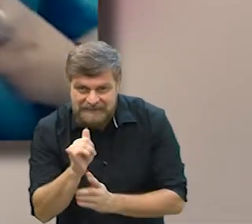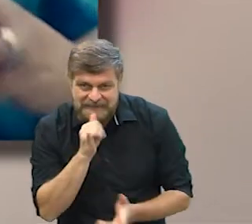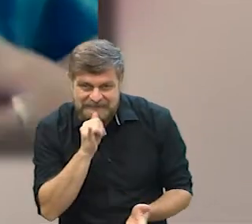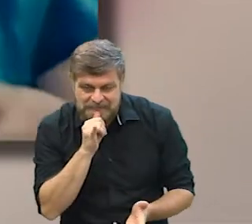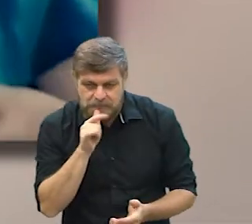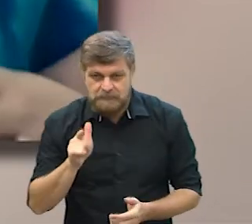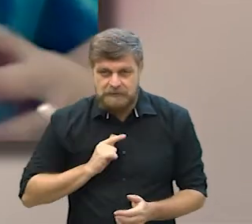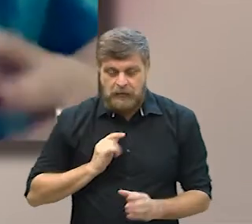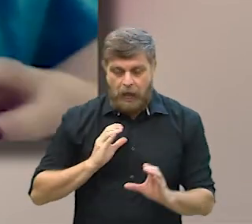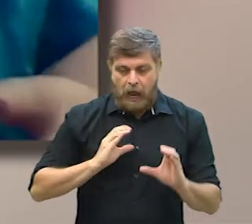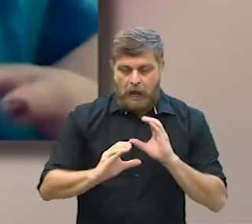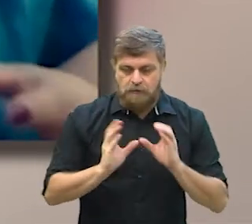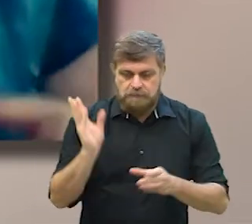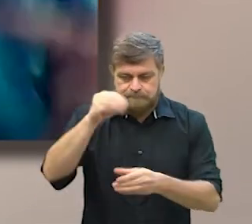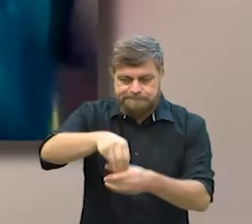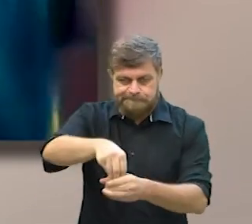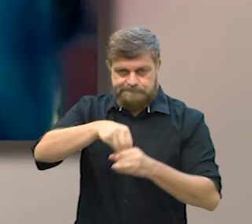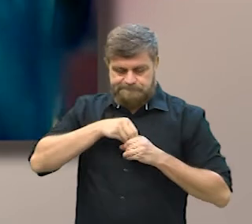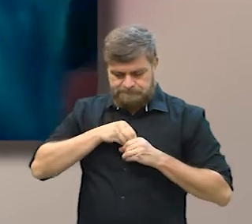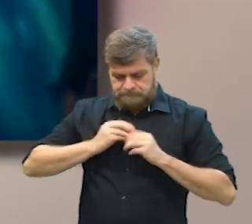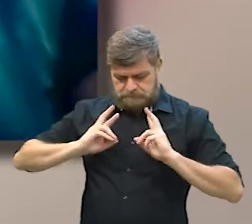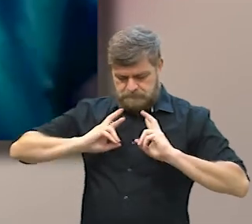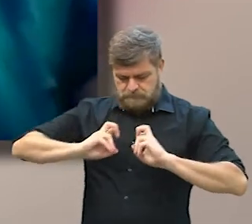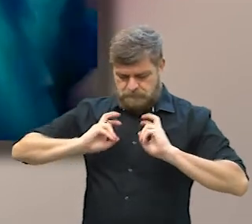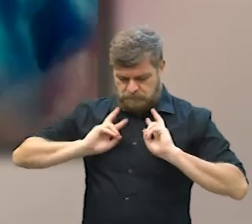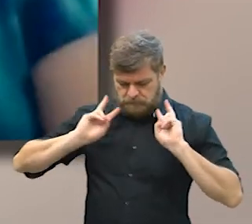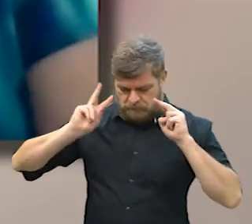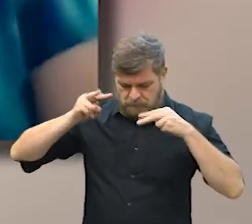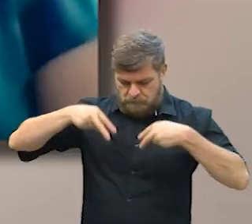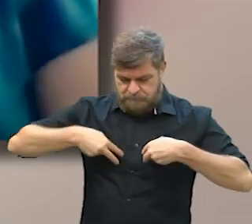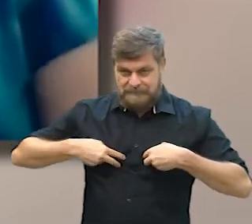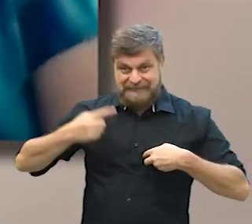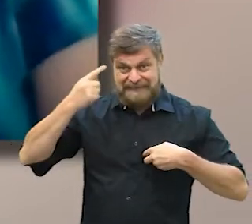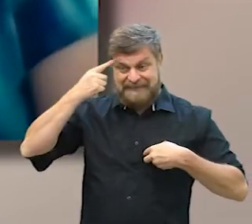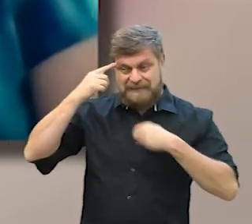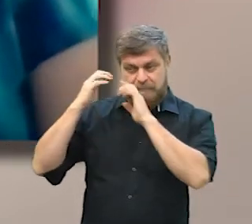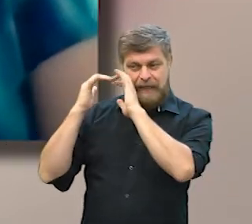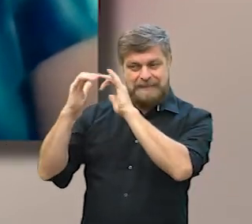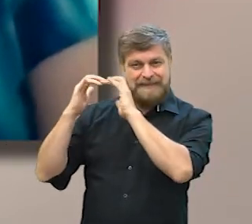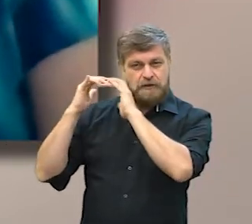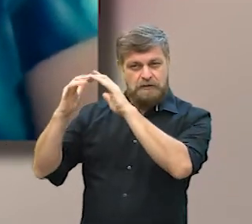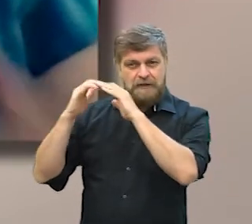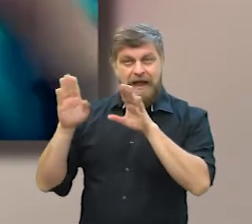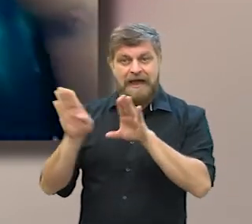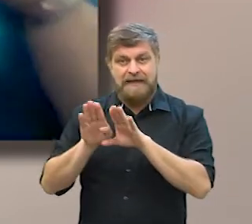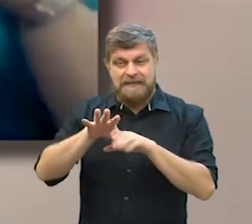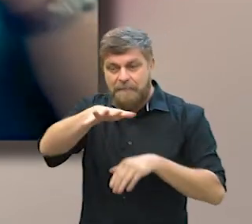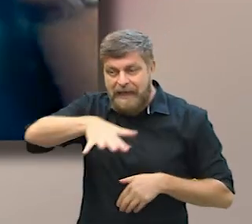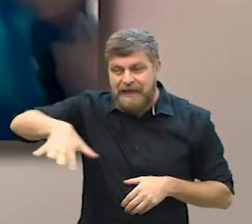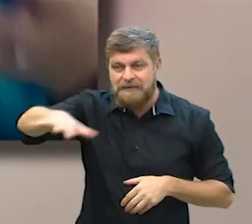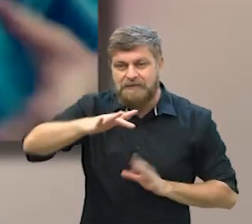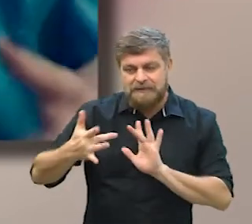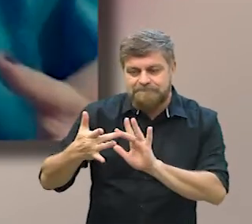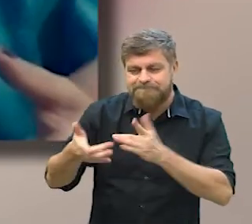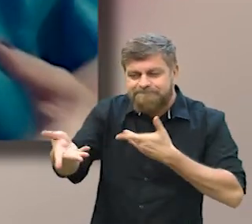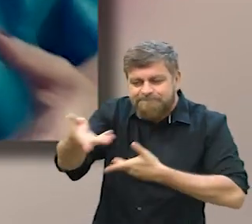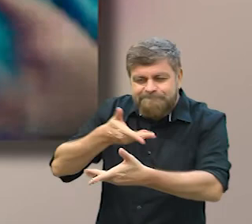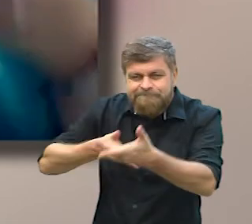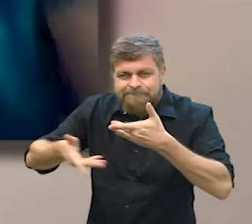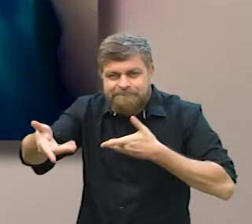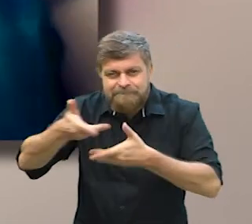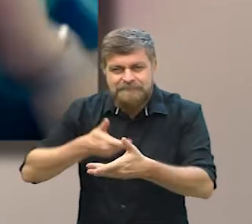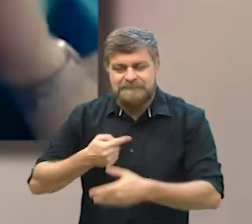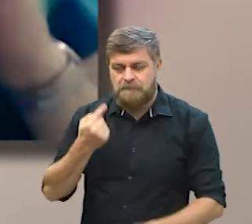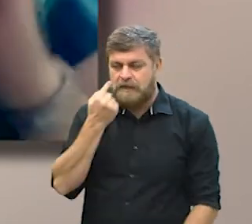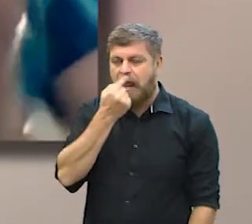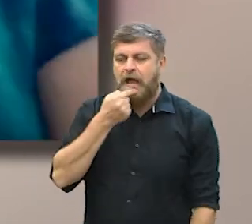A comunicação envolve processos internos, que são processos mais neurológicos, e processos externos,